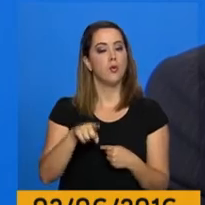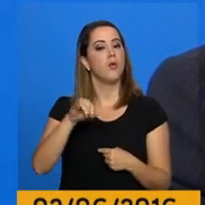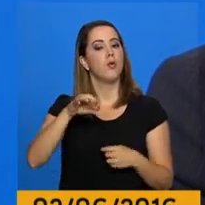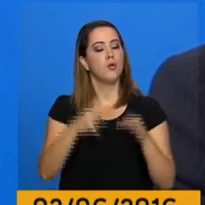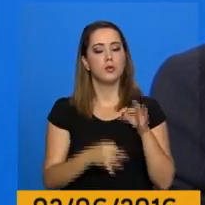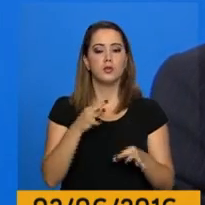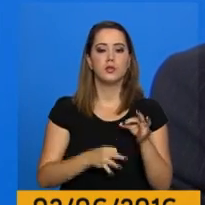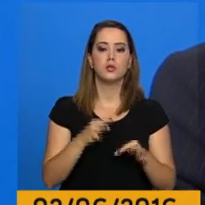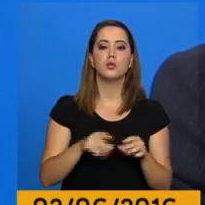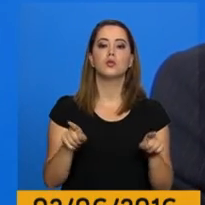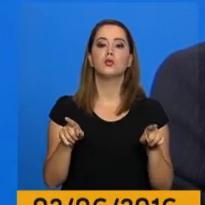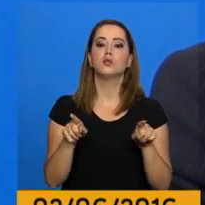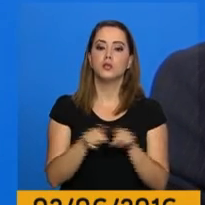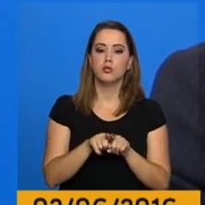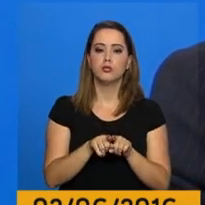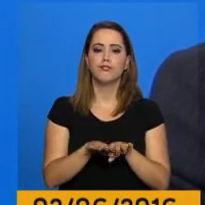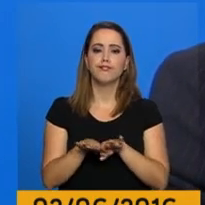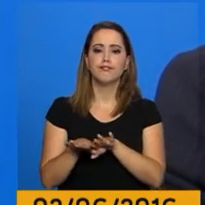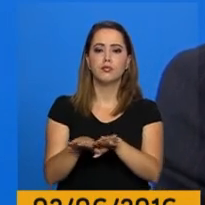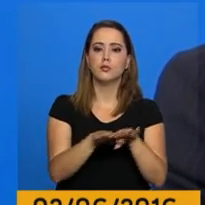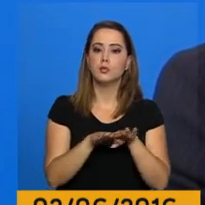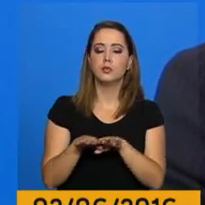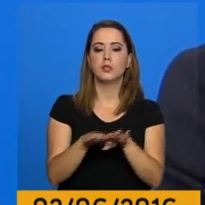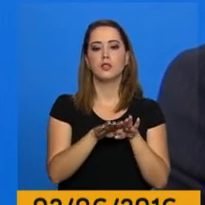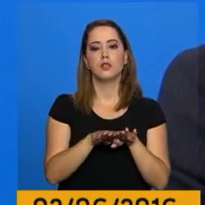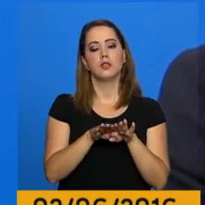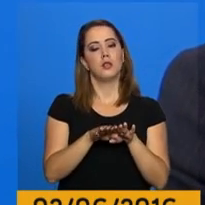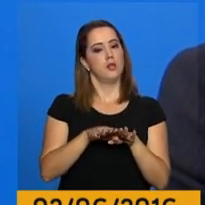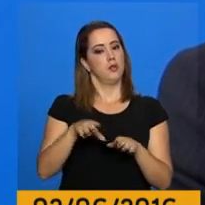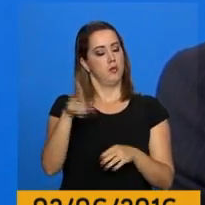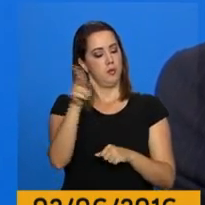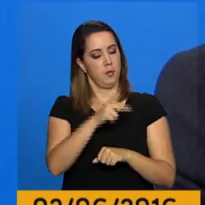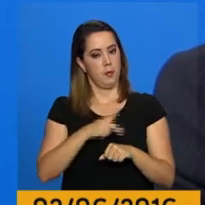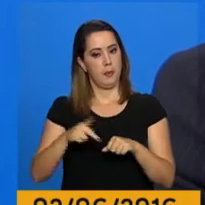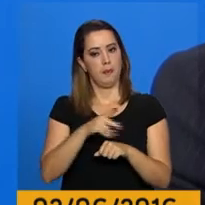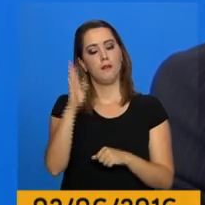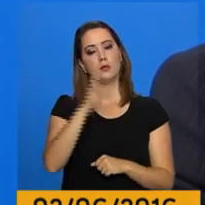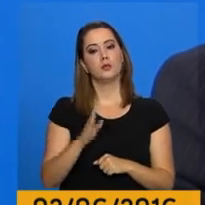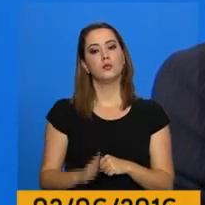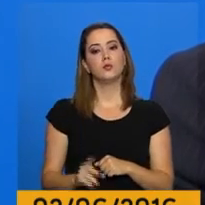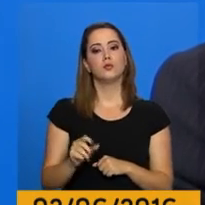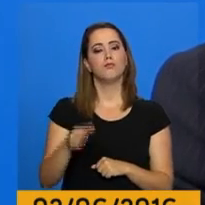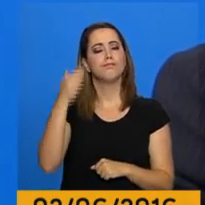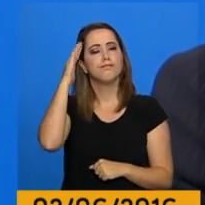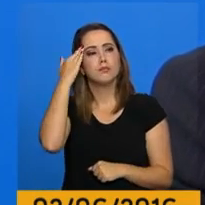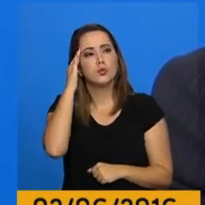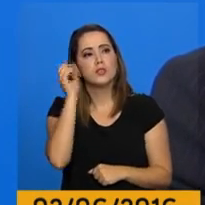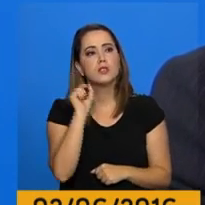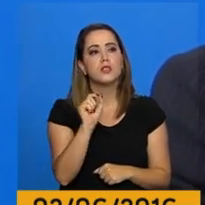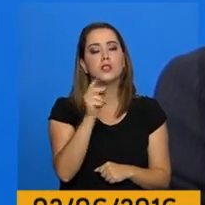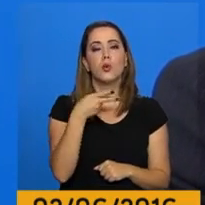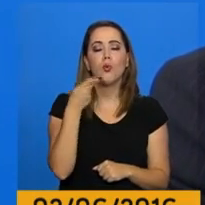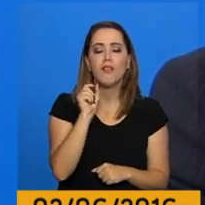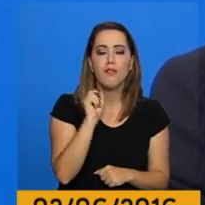o Tribunal Superior Eleitoral, é com a estabilidade do Estado Democrático de Direito. Então, a compreensão da Constituição em qualquer